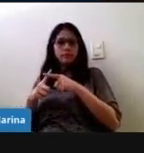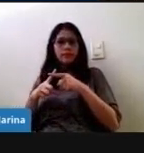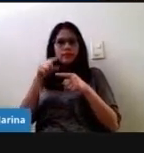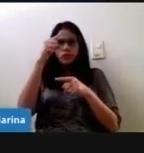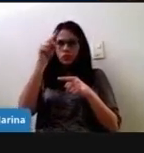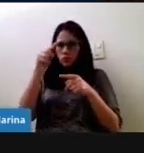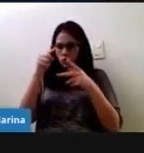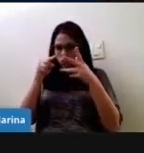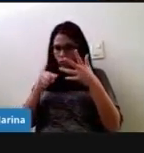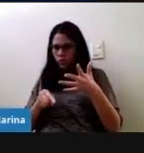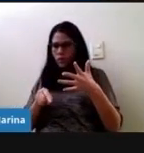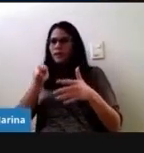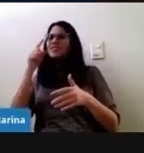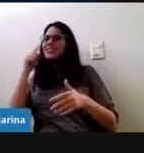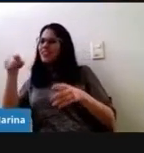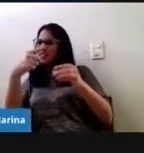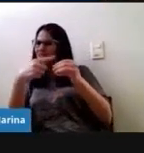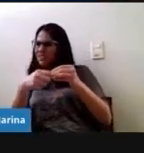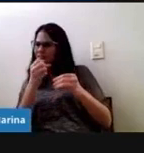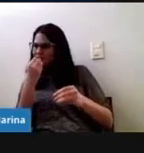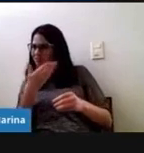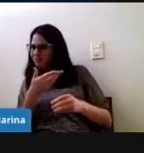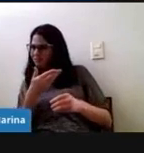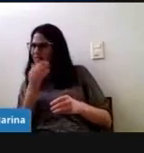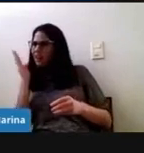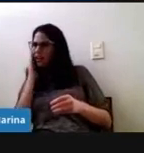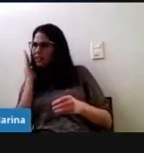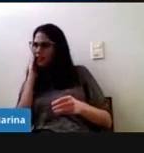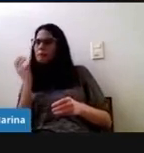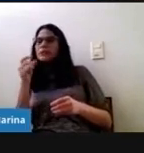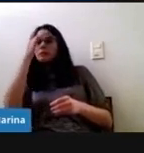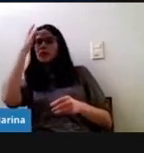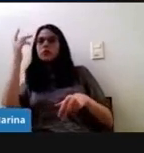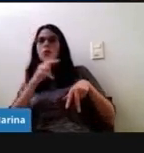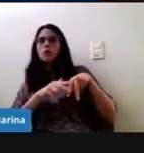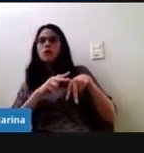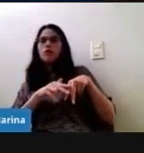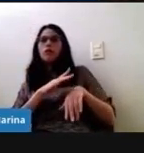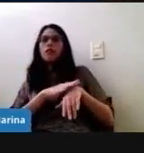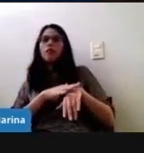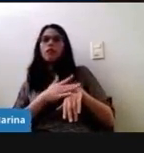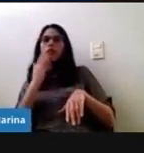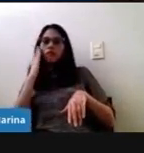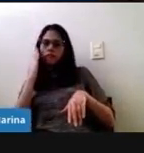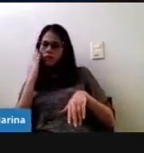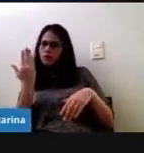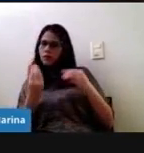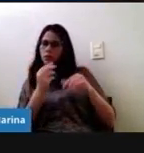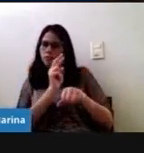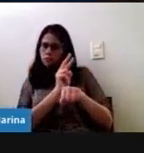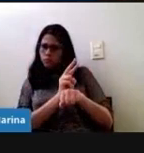municípios estão ou não preparados para atender a pandemia. E com isso